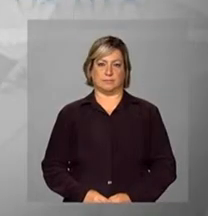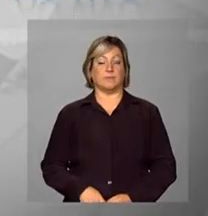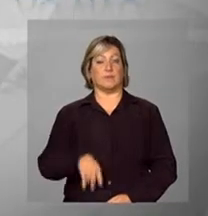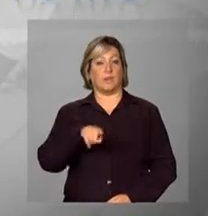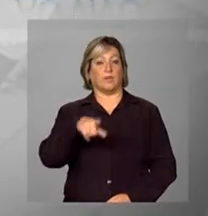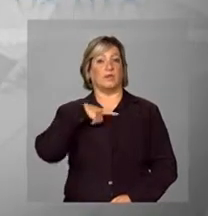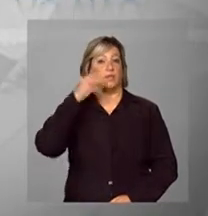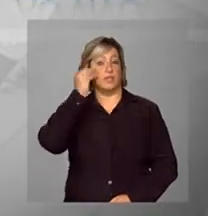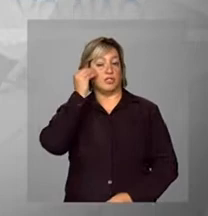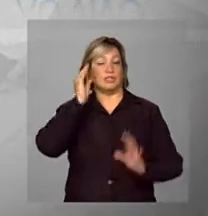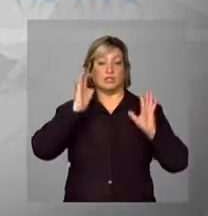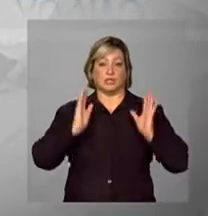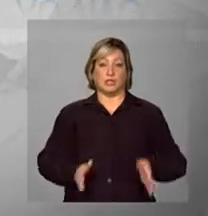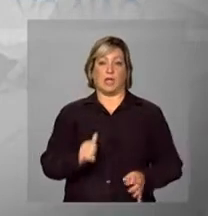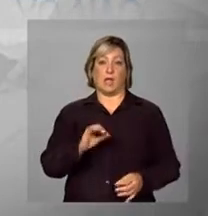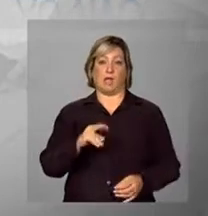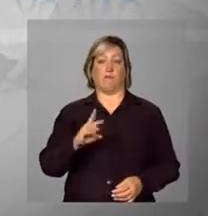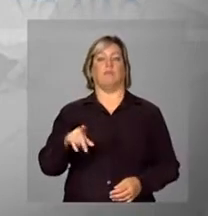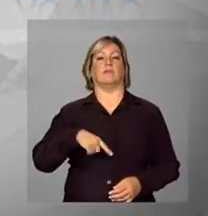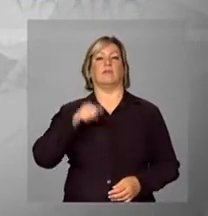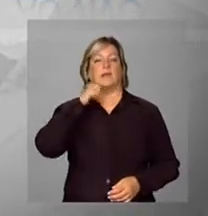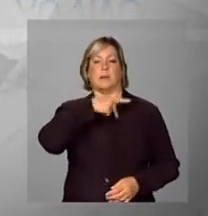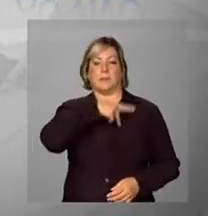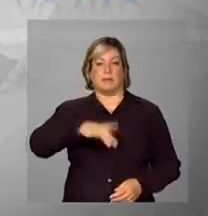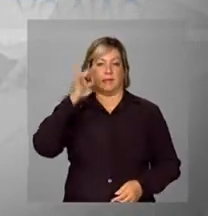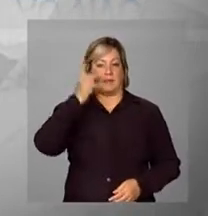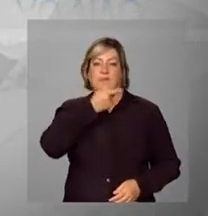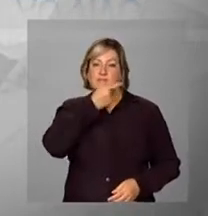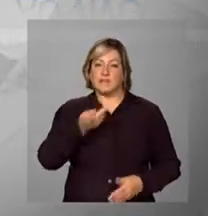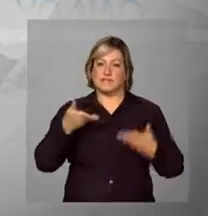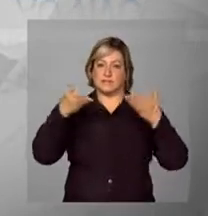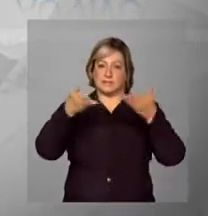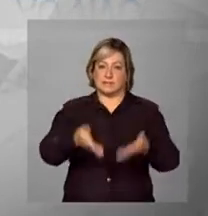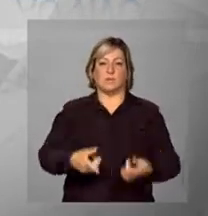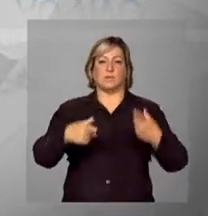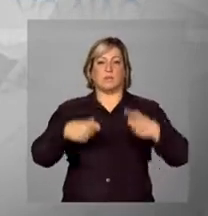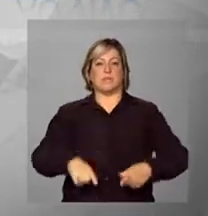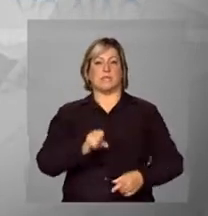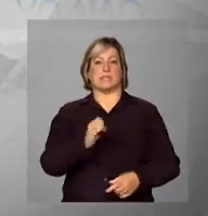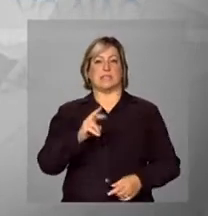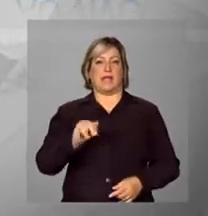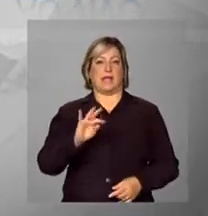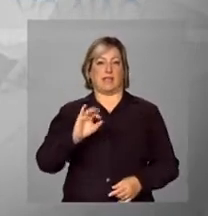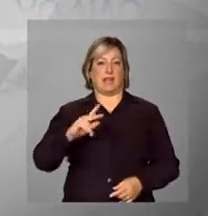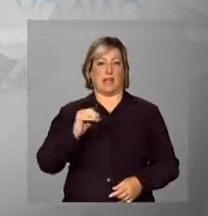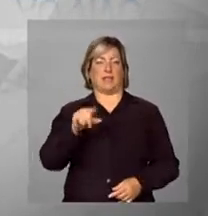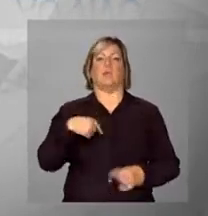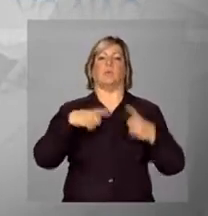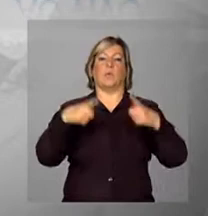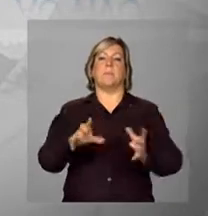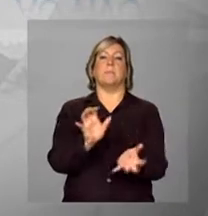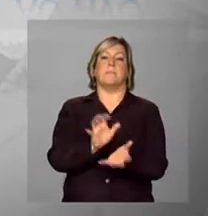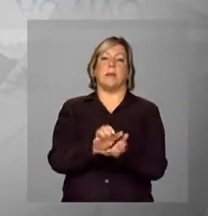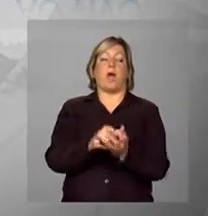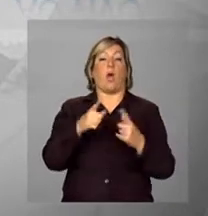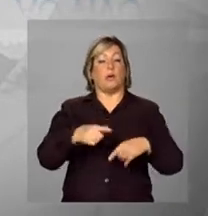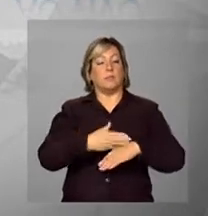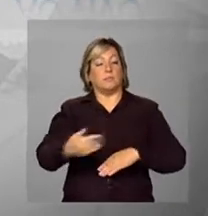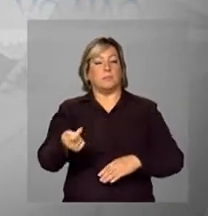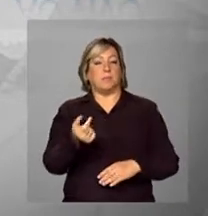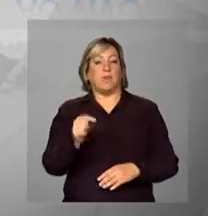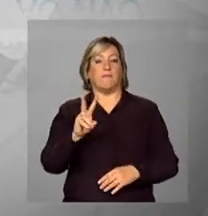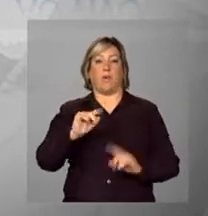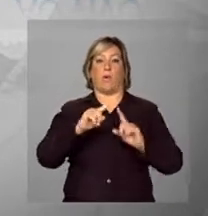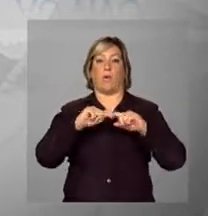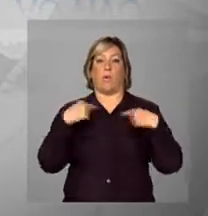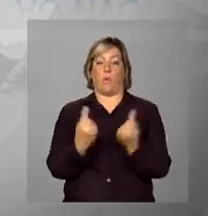você acompanhou ao vivo a visita da presidenta de maruf à Serra Talhada Pernambuco onde logo mais começa